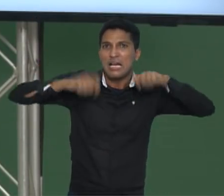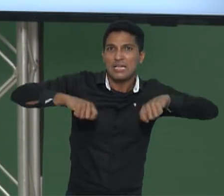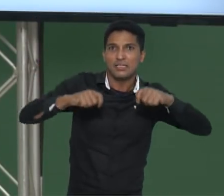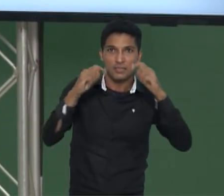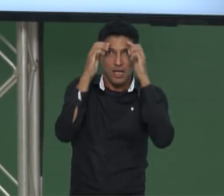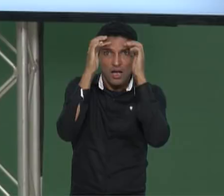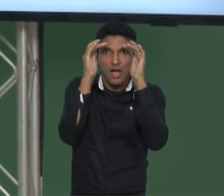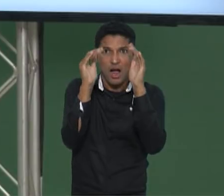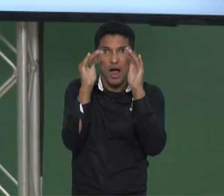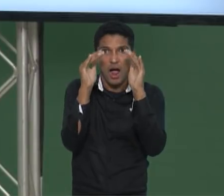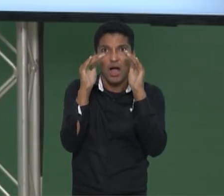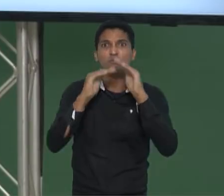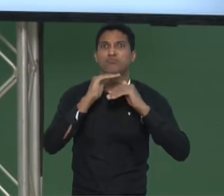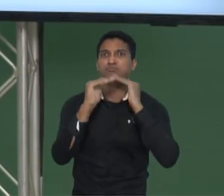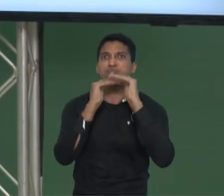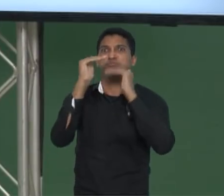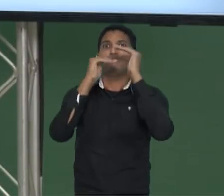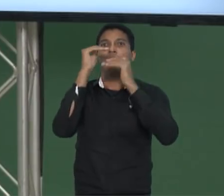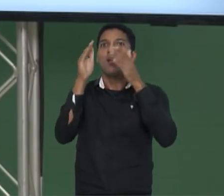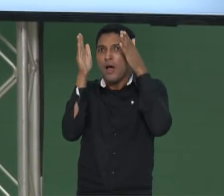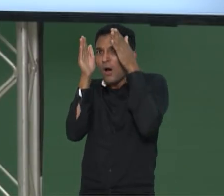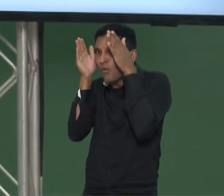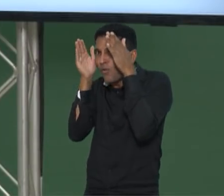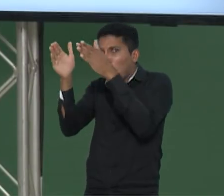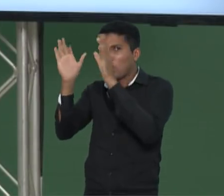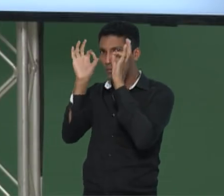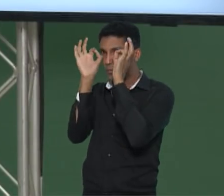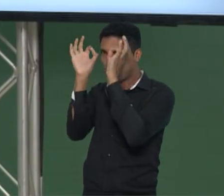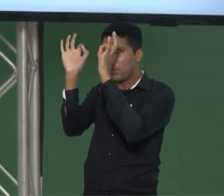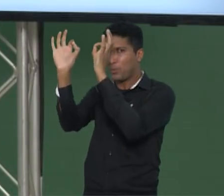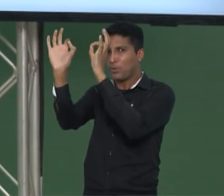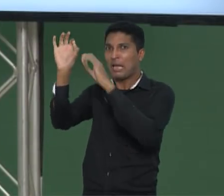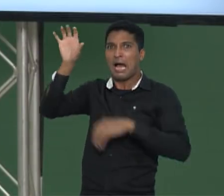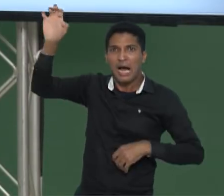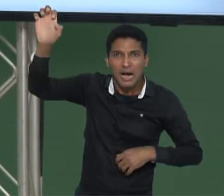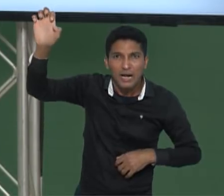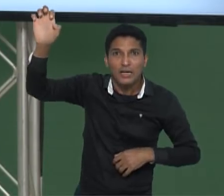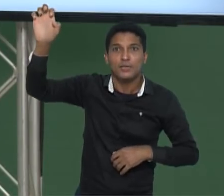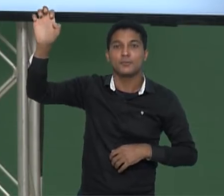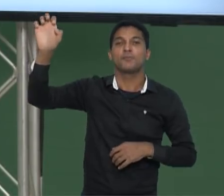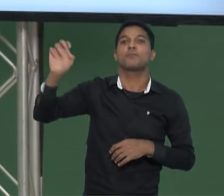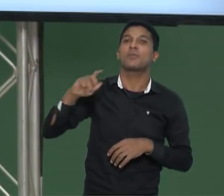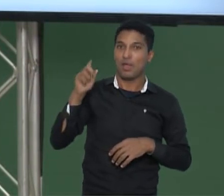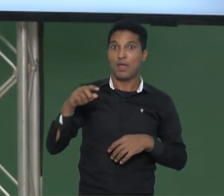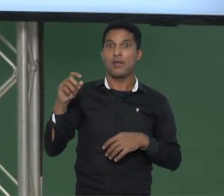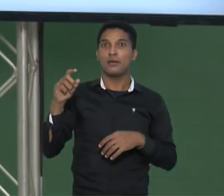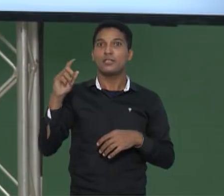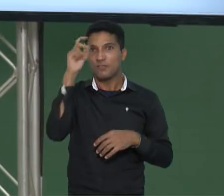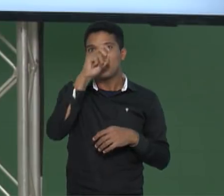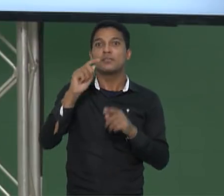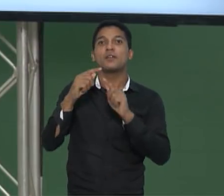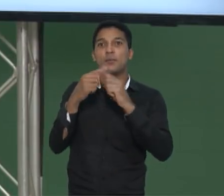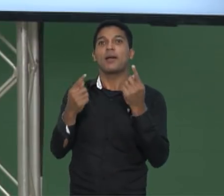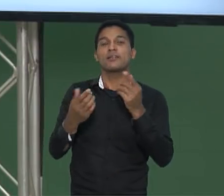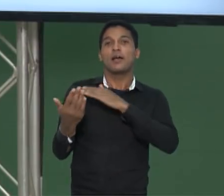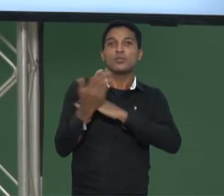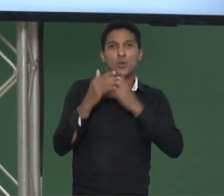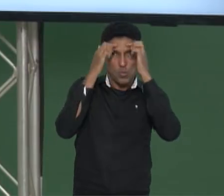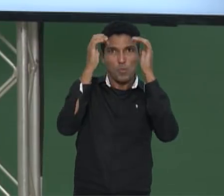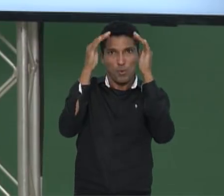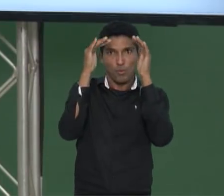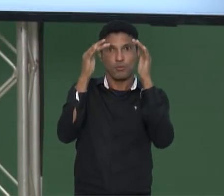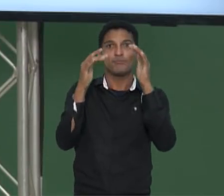minha capacidade de focar naquela atividade que, mesmo por ser difícil, ela deve ser